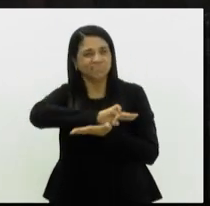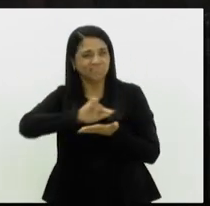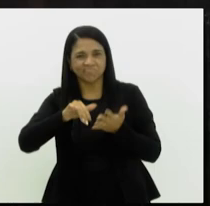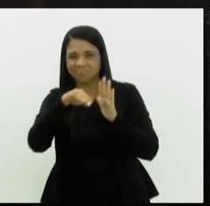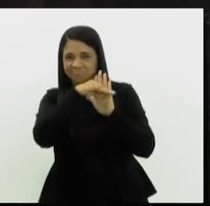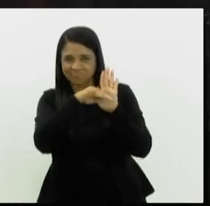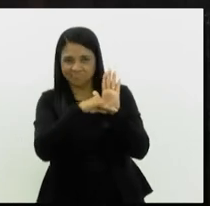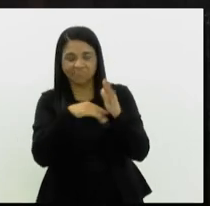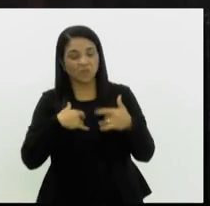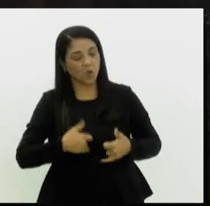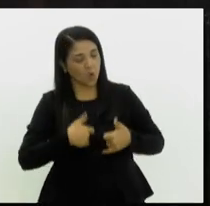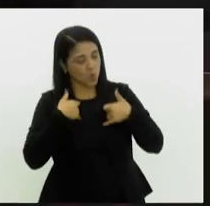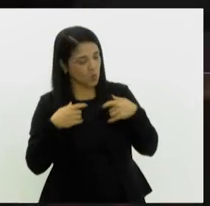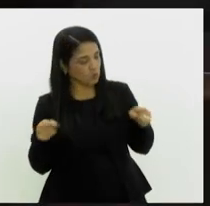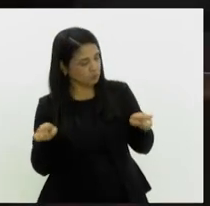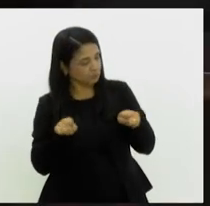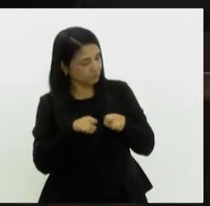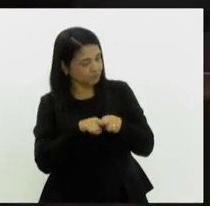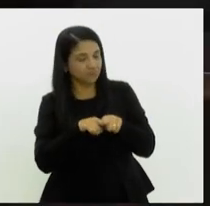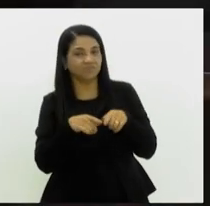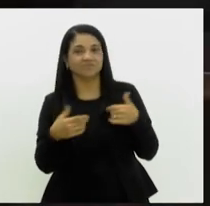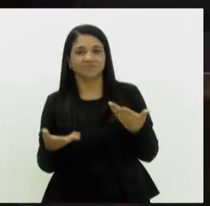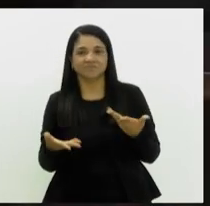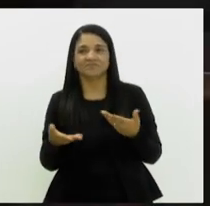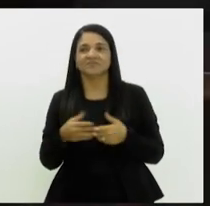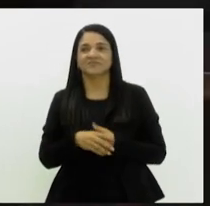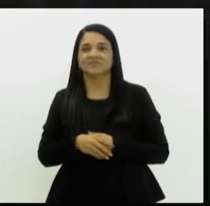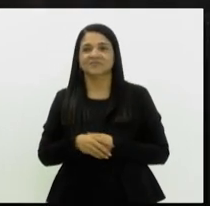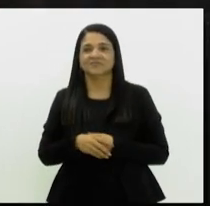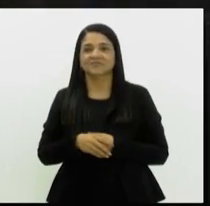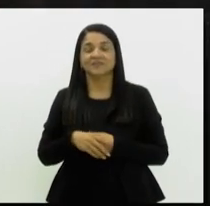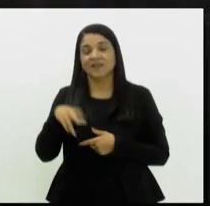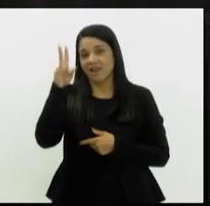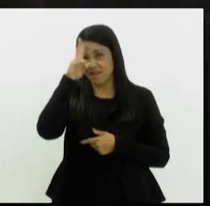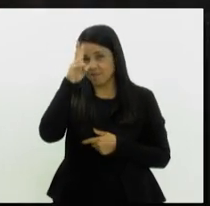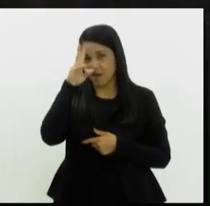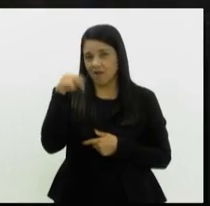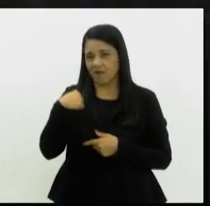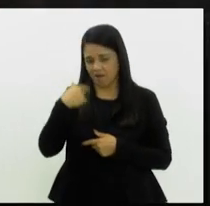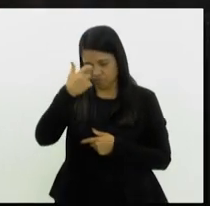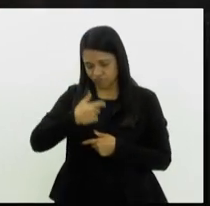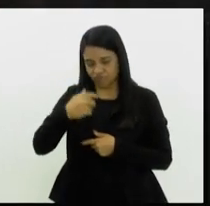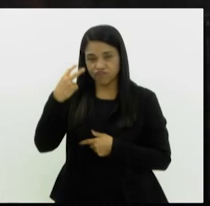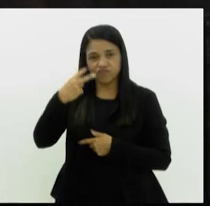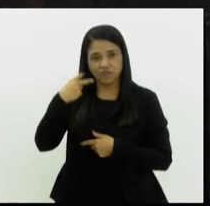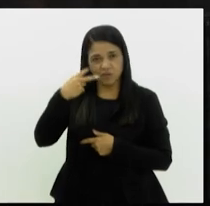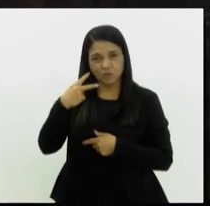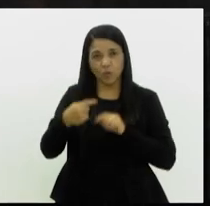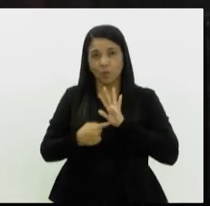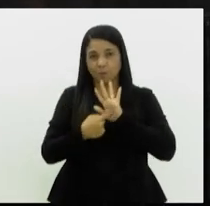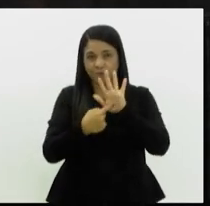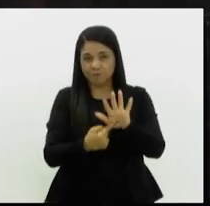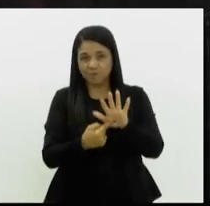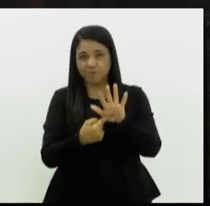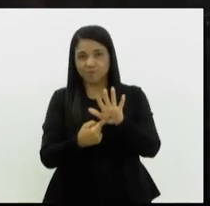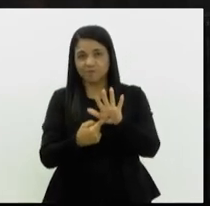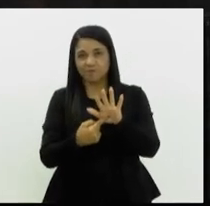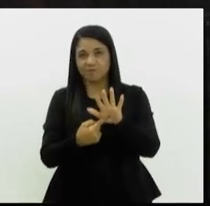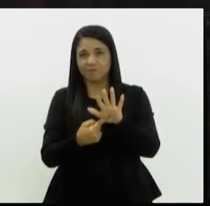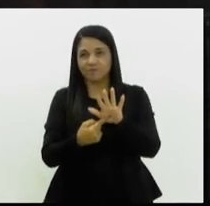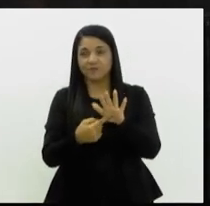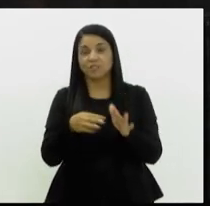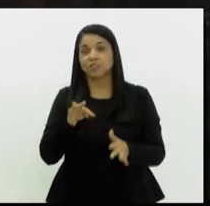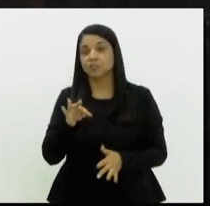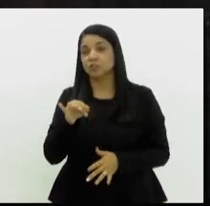ser parlamentar ao seu lado. E quero aqui lembrar que, quando era vereador, nós apresentamos um título